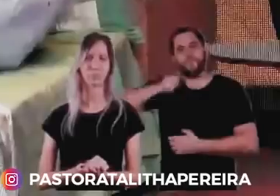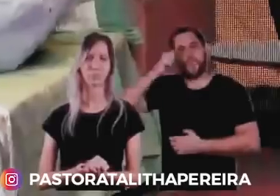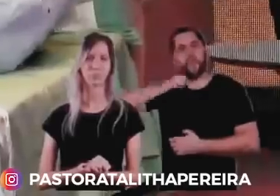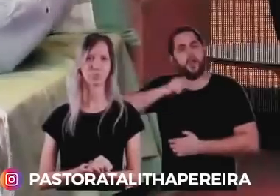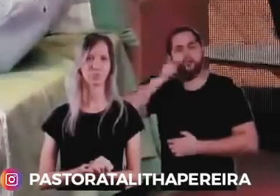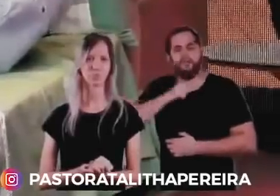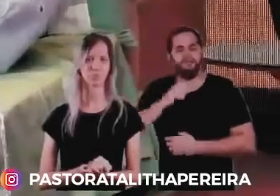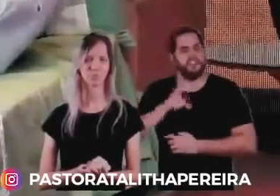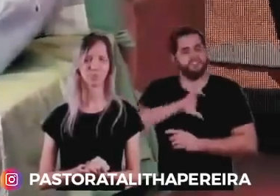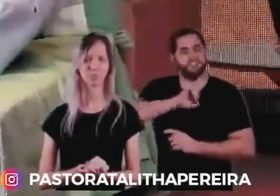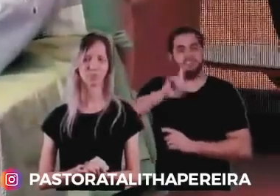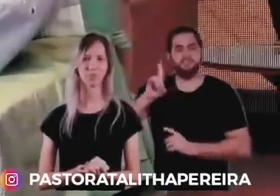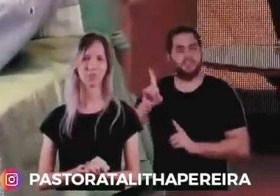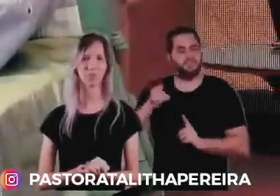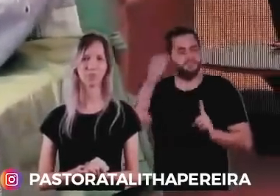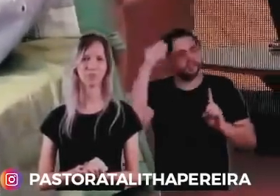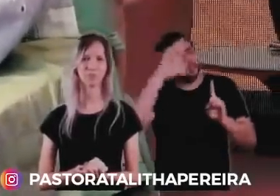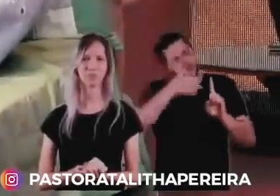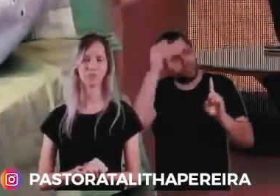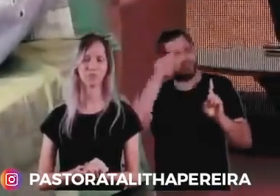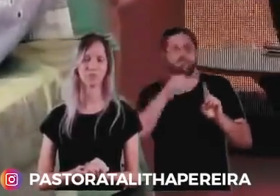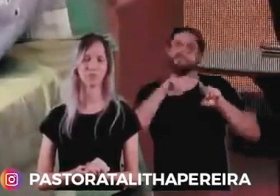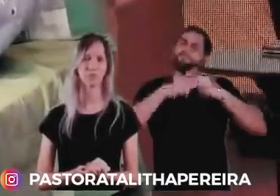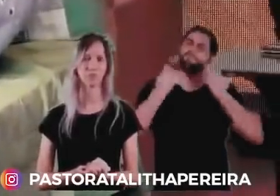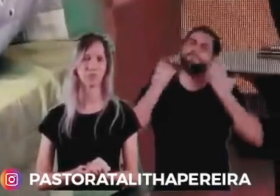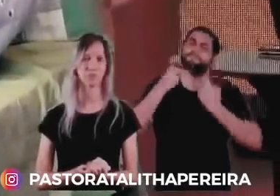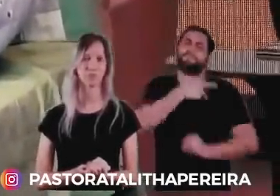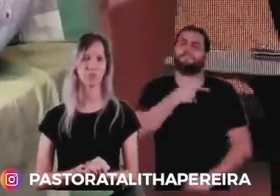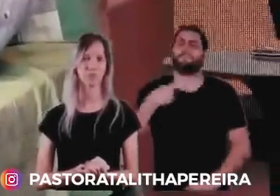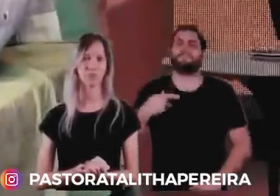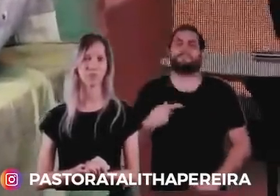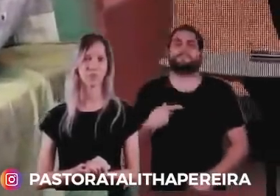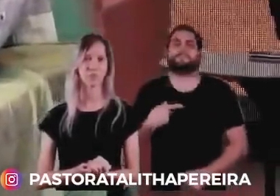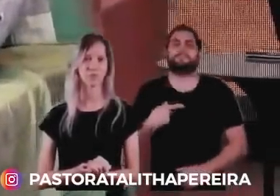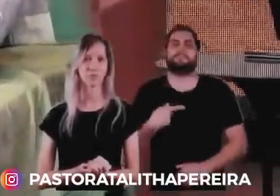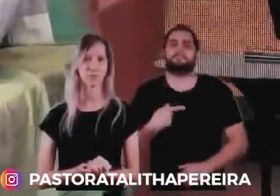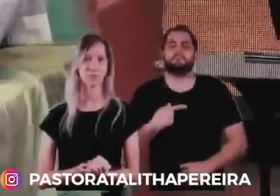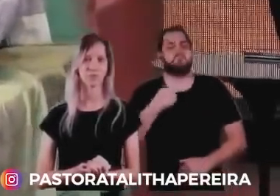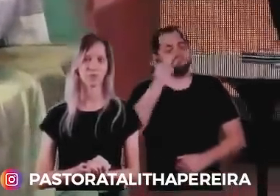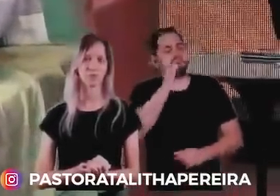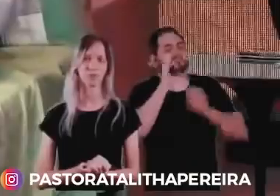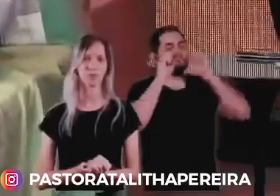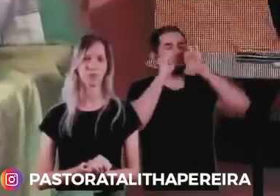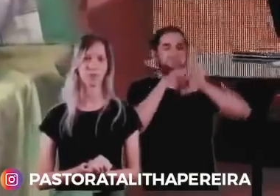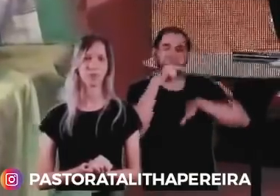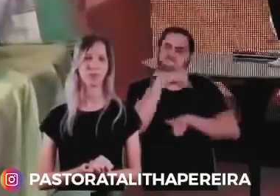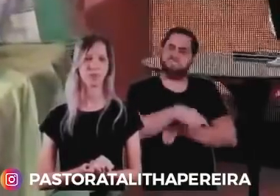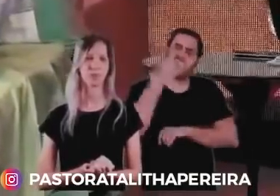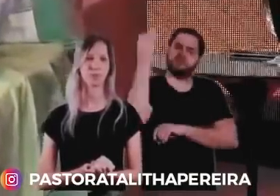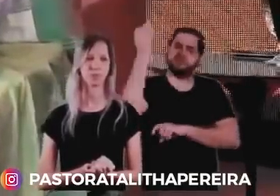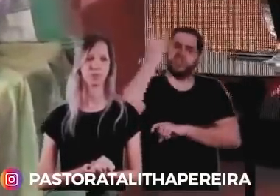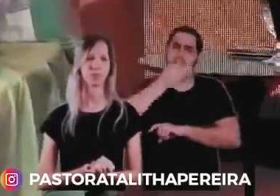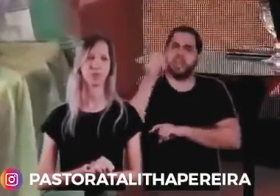a mulher de Deus. Mas, pastor, que bênção. A mulher é linda.